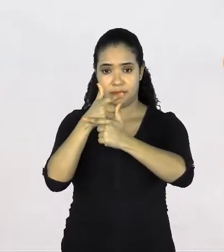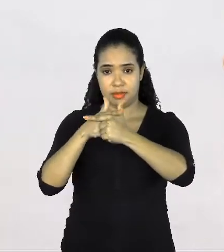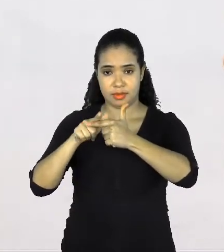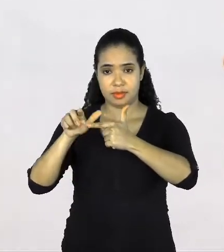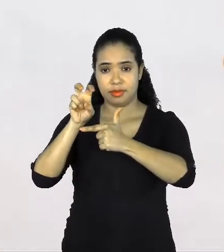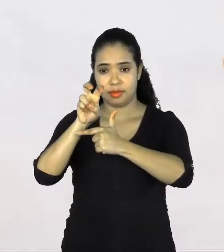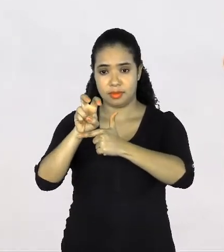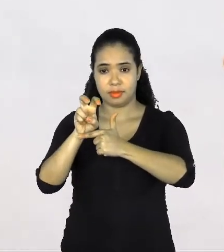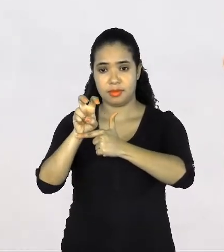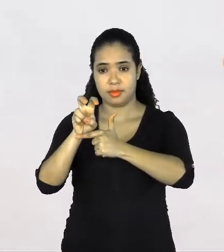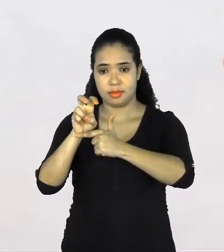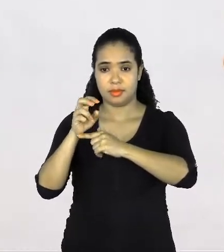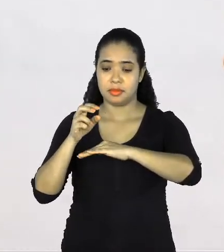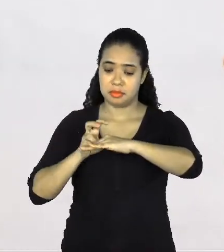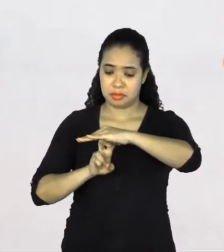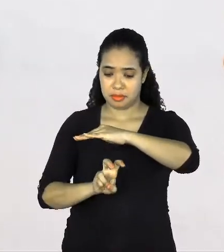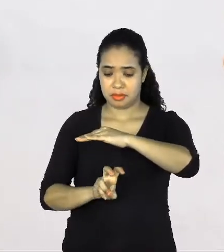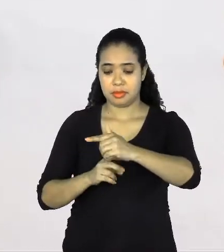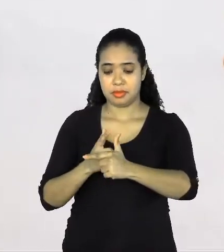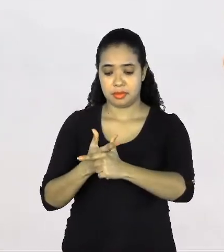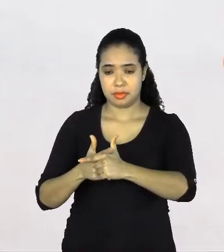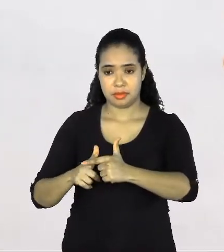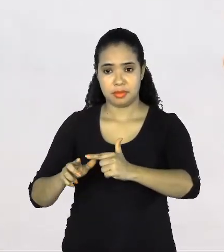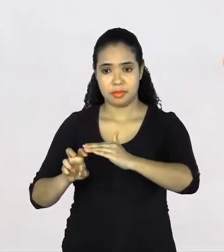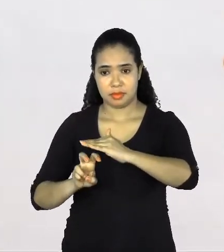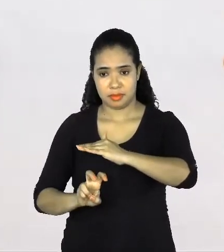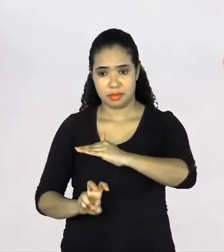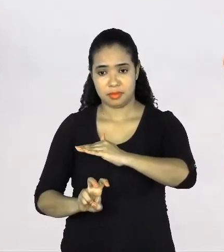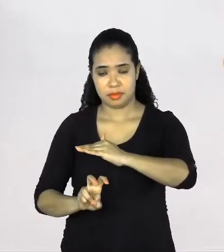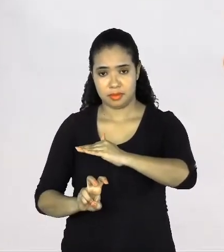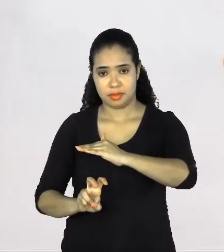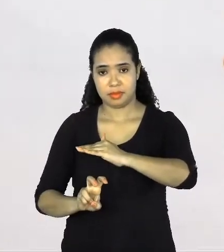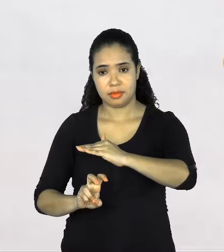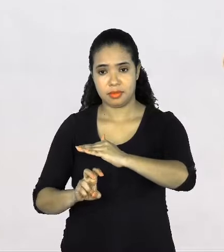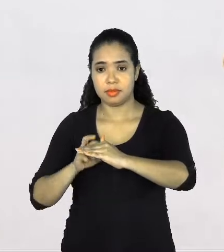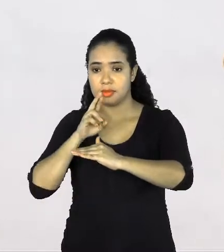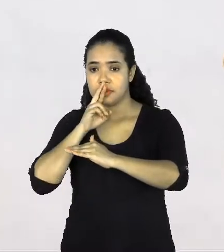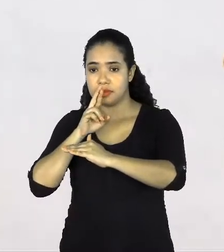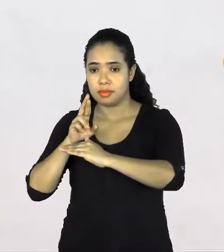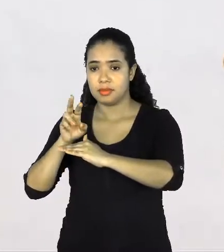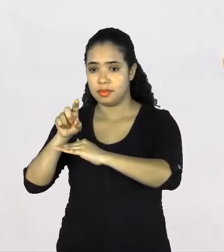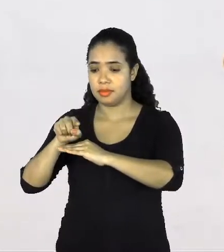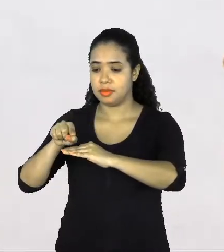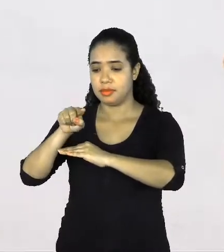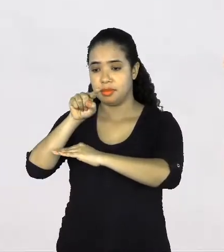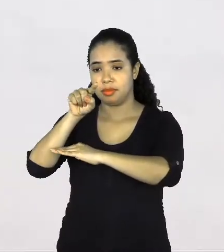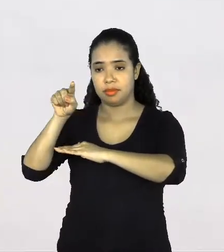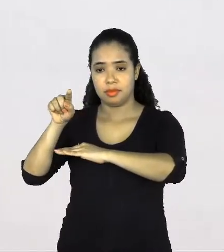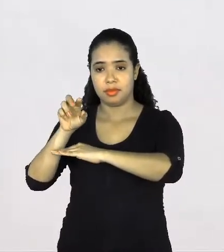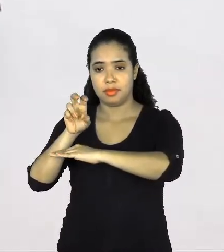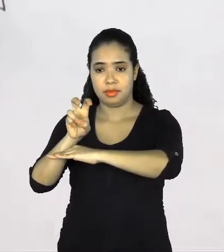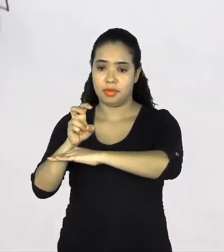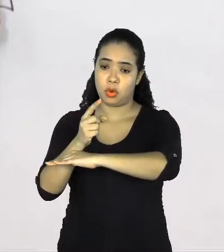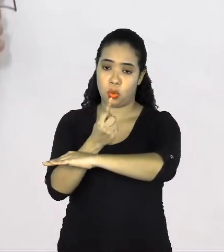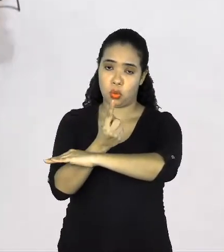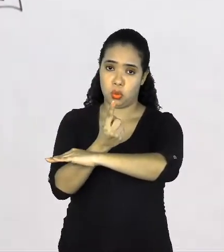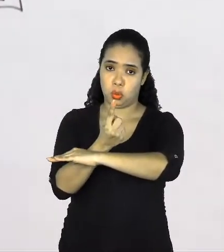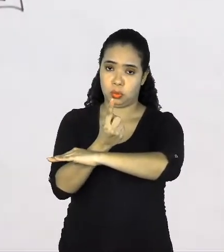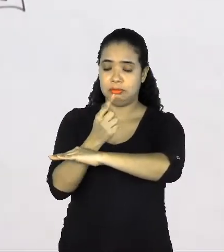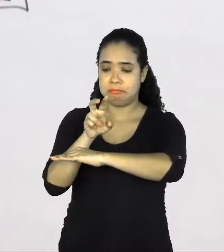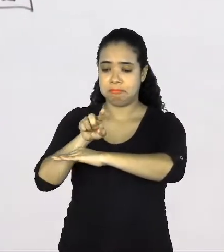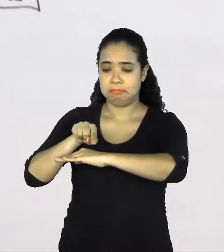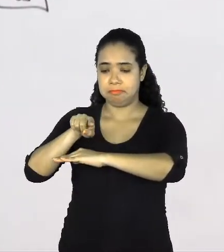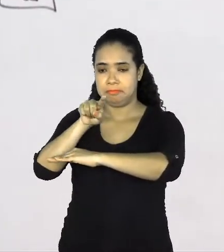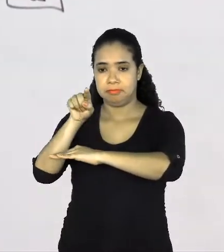3. E 10 dividido por 5 dá 2. Então, aqui eu já tenho o seno de 60 graus. Raiz de 3